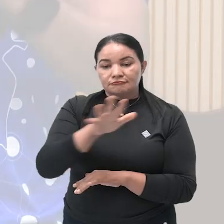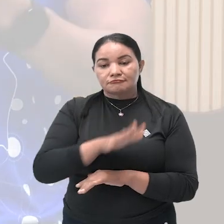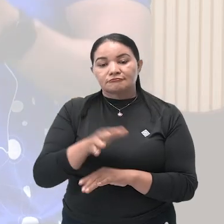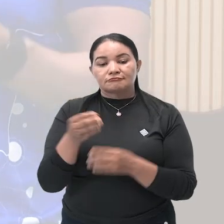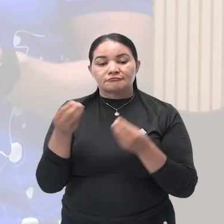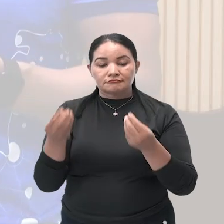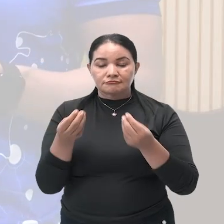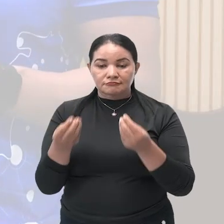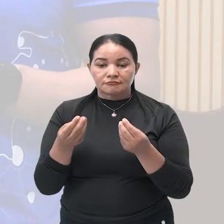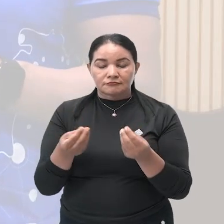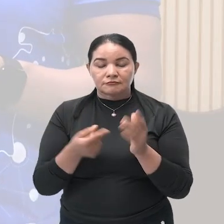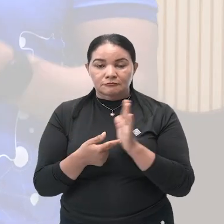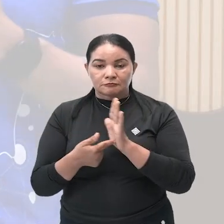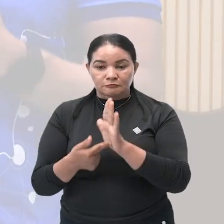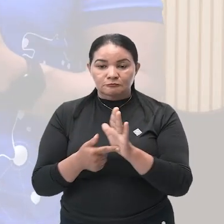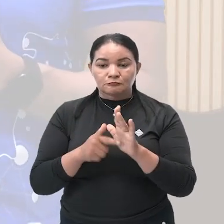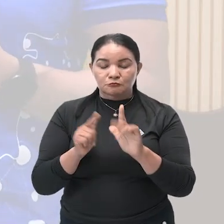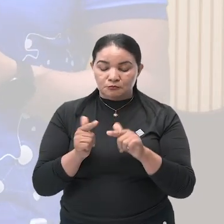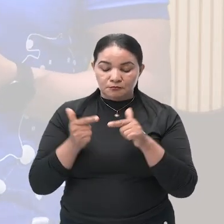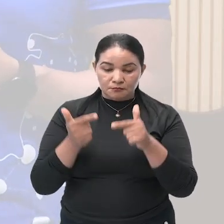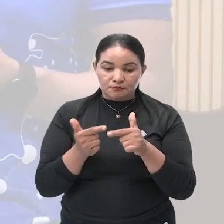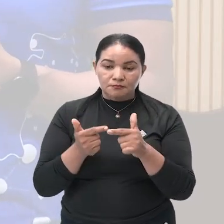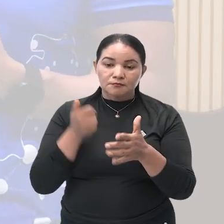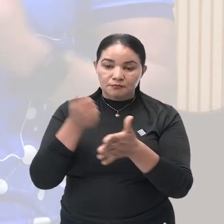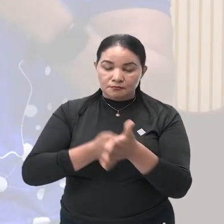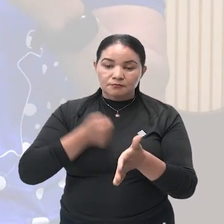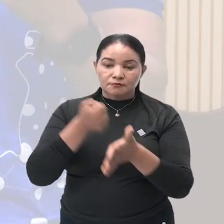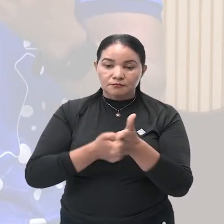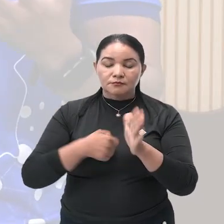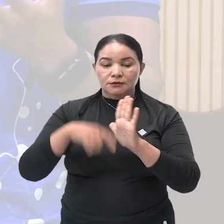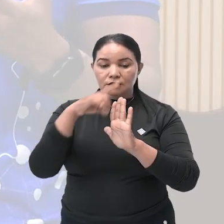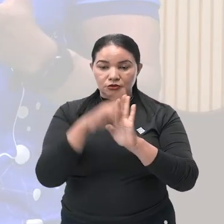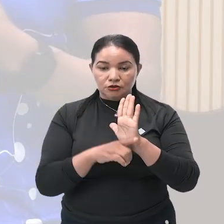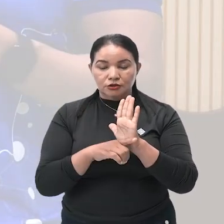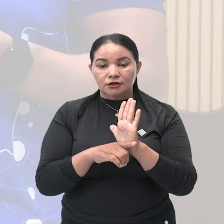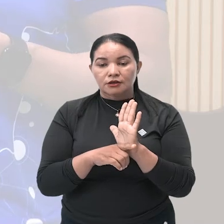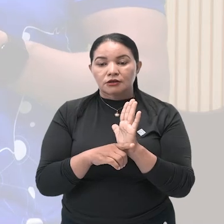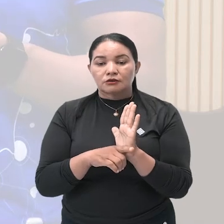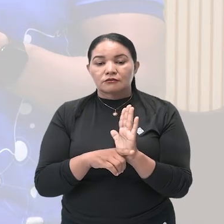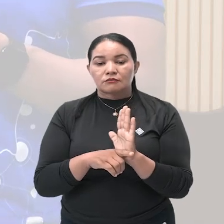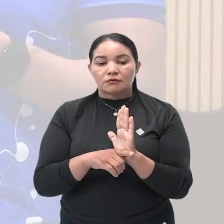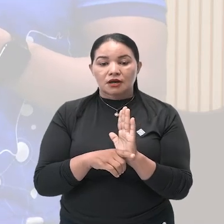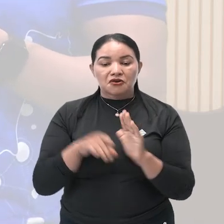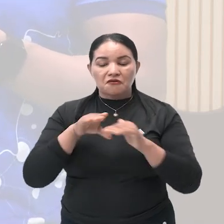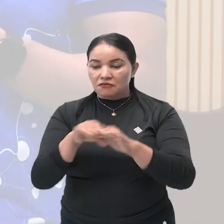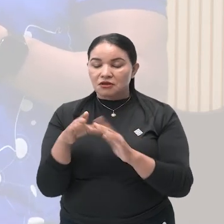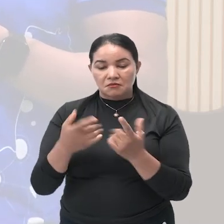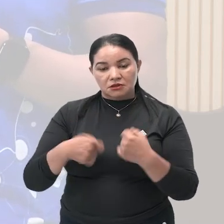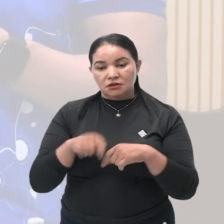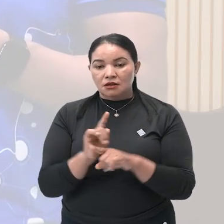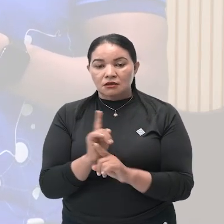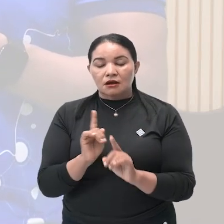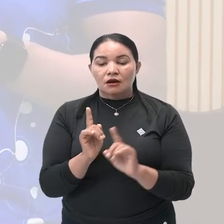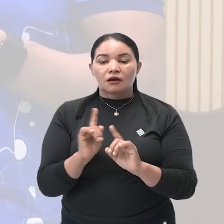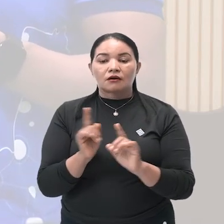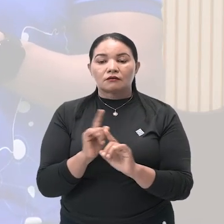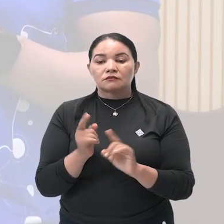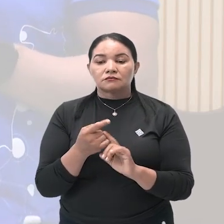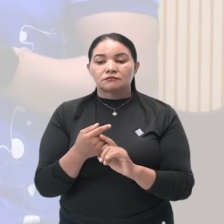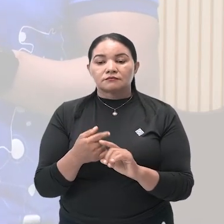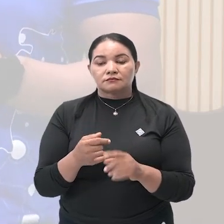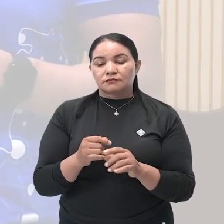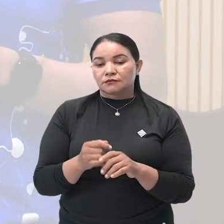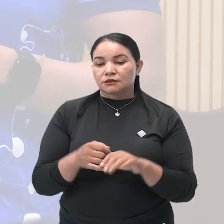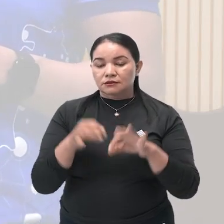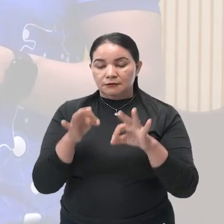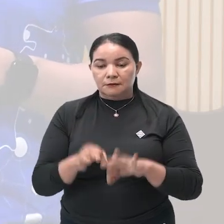tenha realmente ali uma luta pelos nossos direitos, tá bom? Sem, obviamente, ofender, sem também radicalismo,